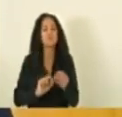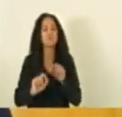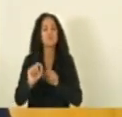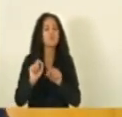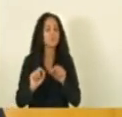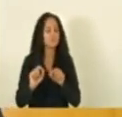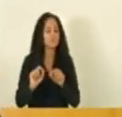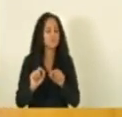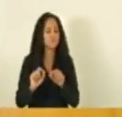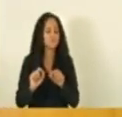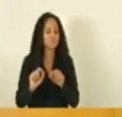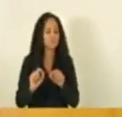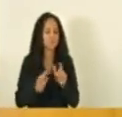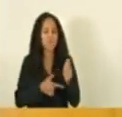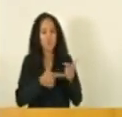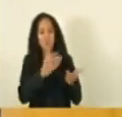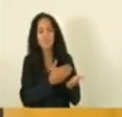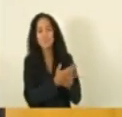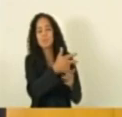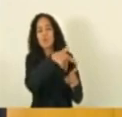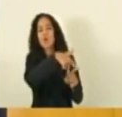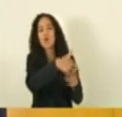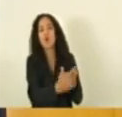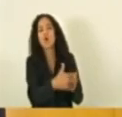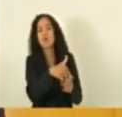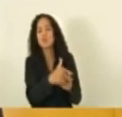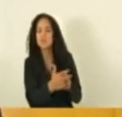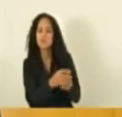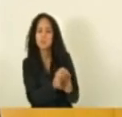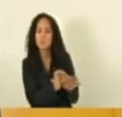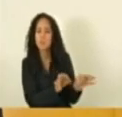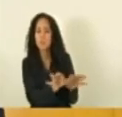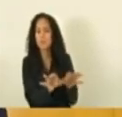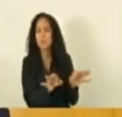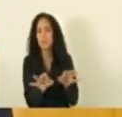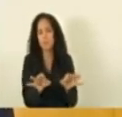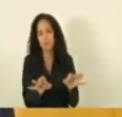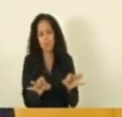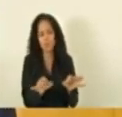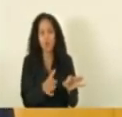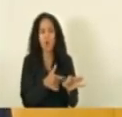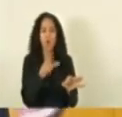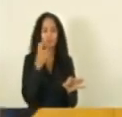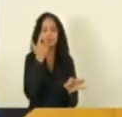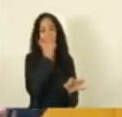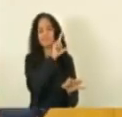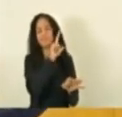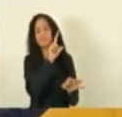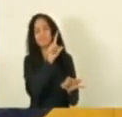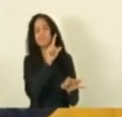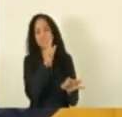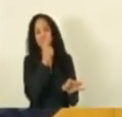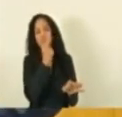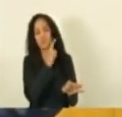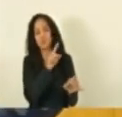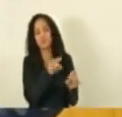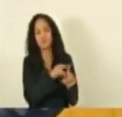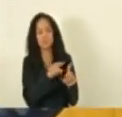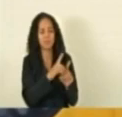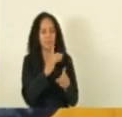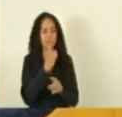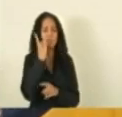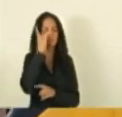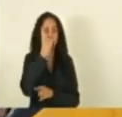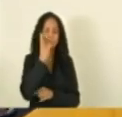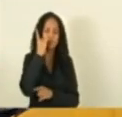correção em outra iniciativa fantástica, outra vitória grandiosa do